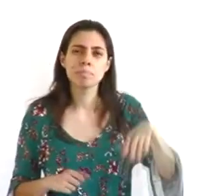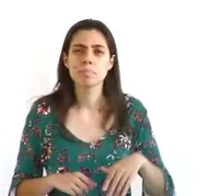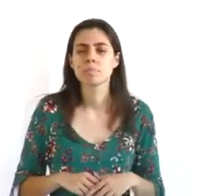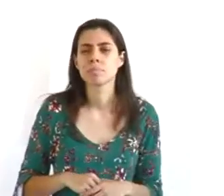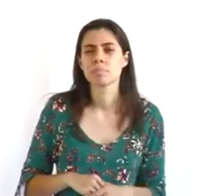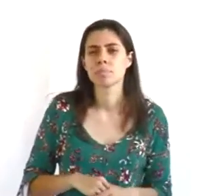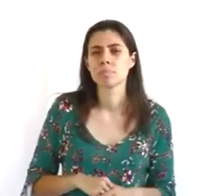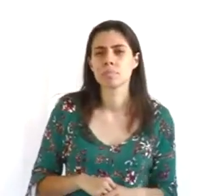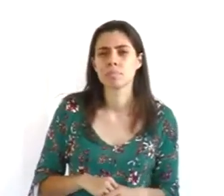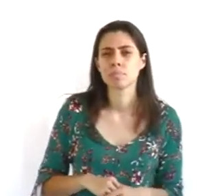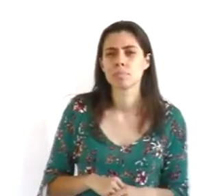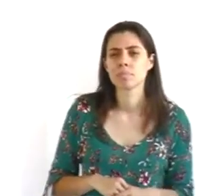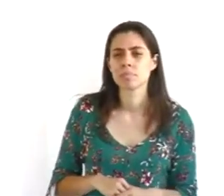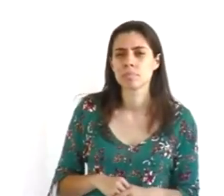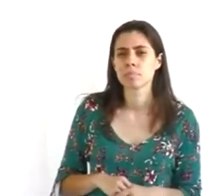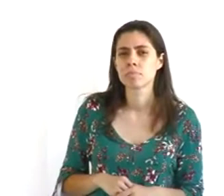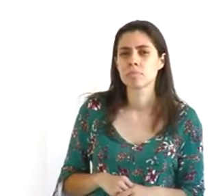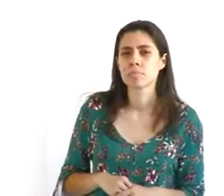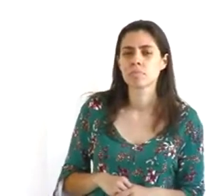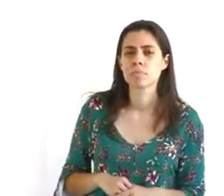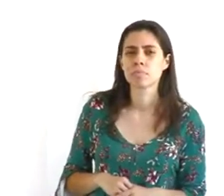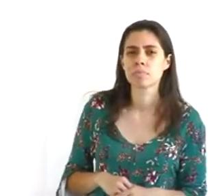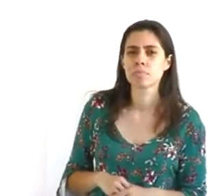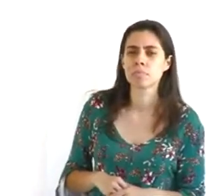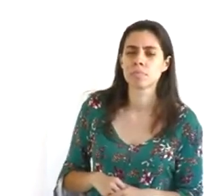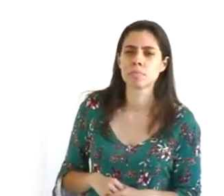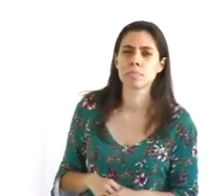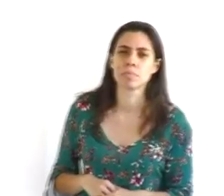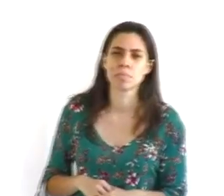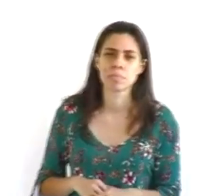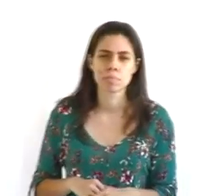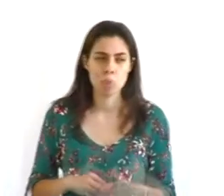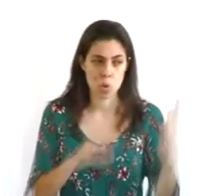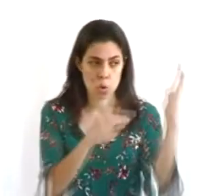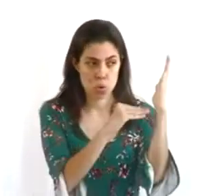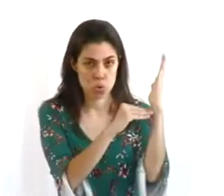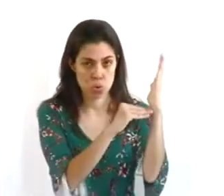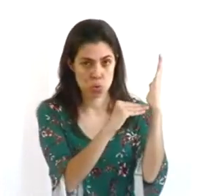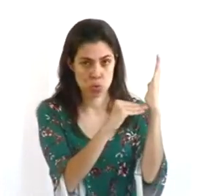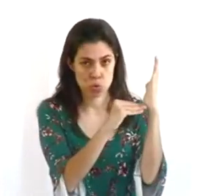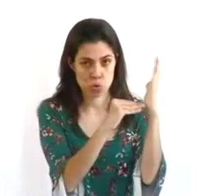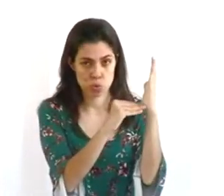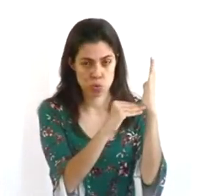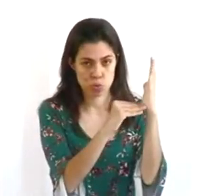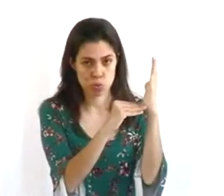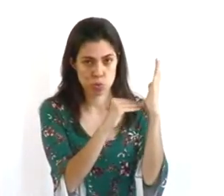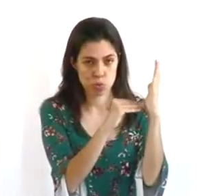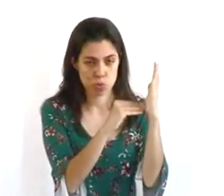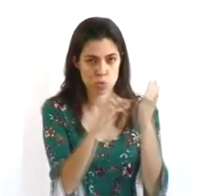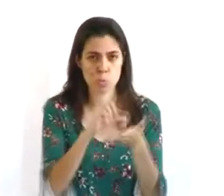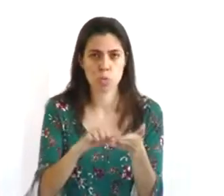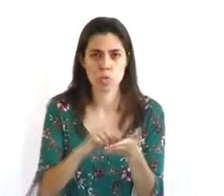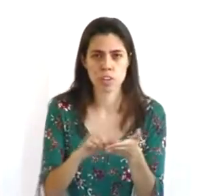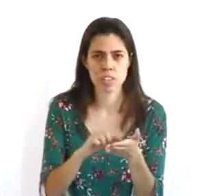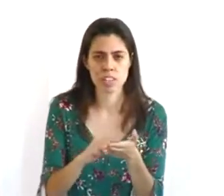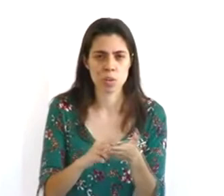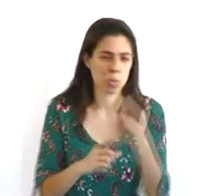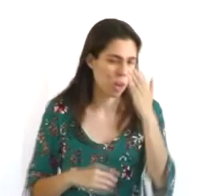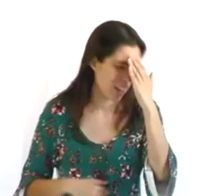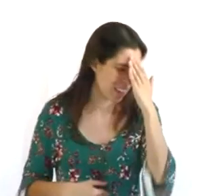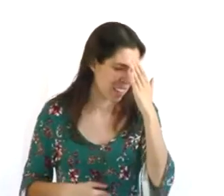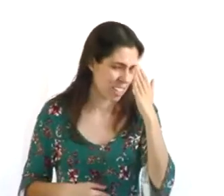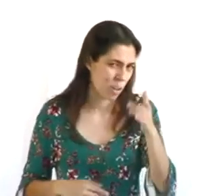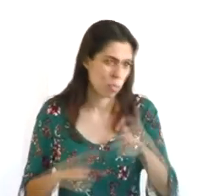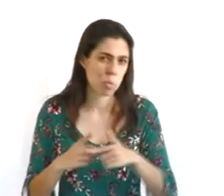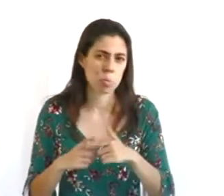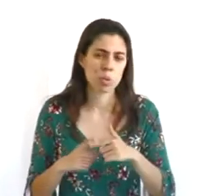terminar diferente, como nós vimos aqui o último versículo. Eu devo render graças ao Senhor, porque Ele sempre é misericordioso e sempre